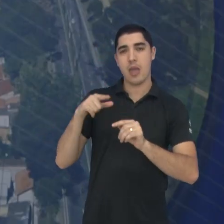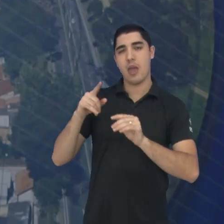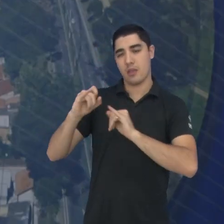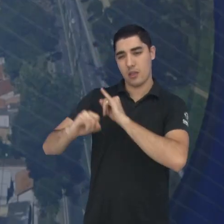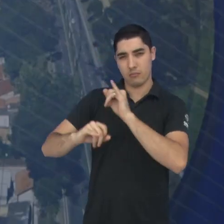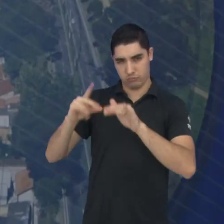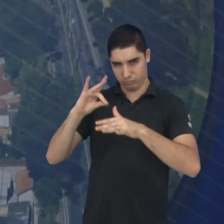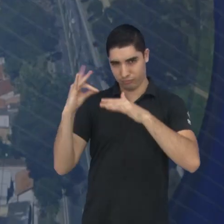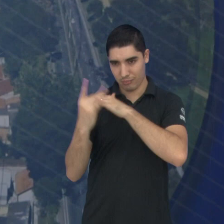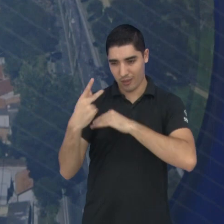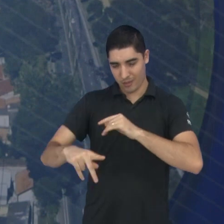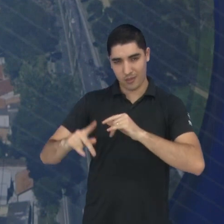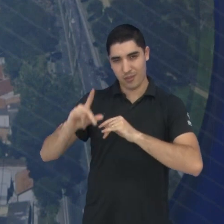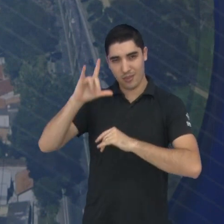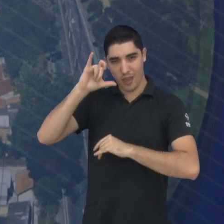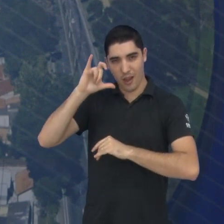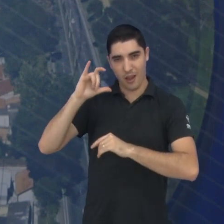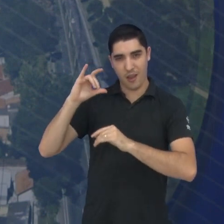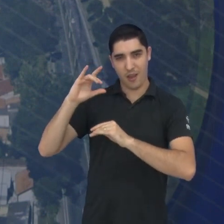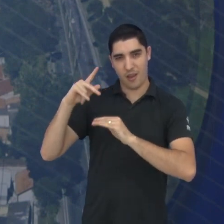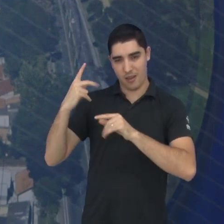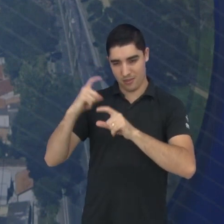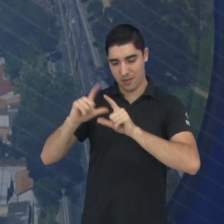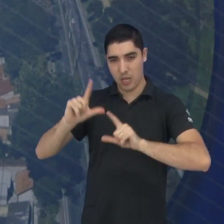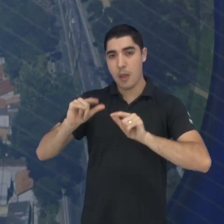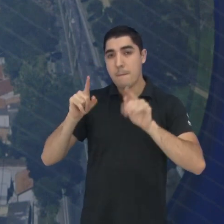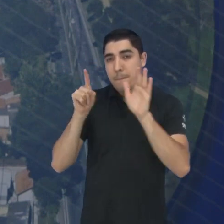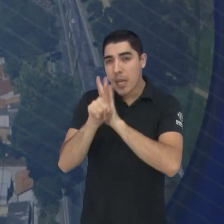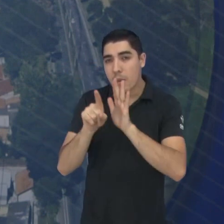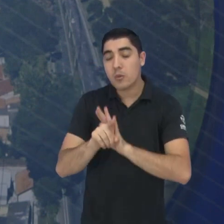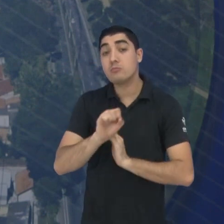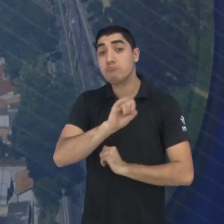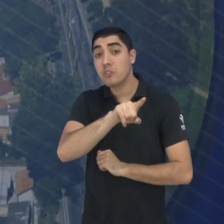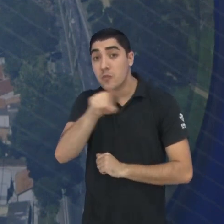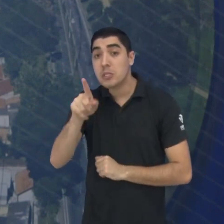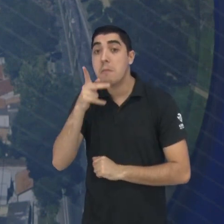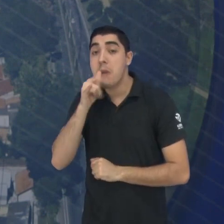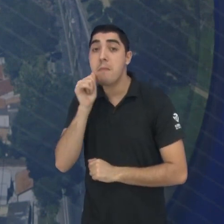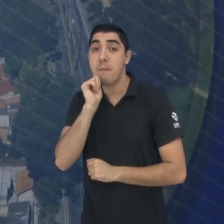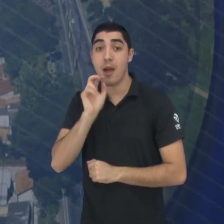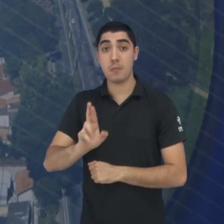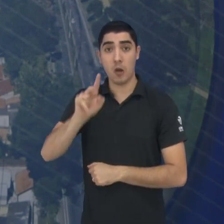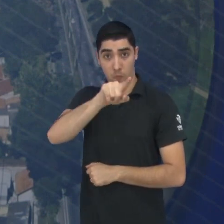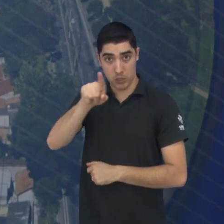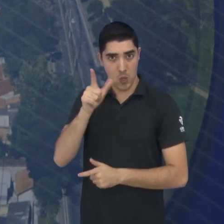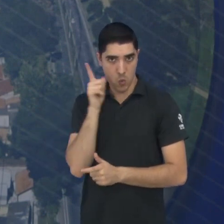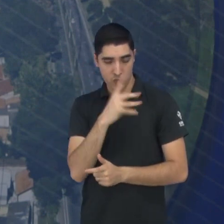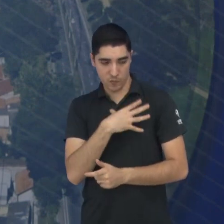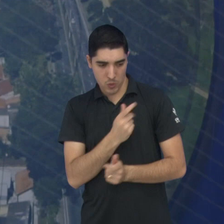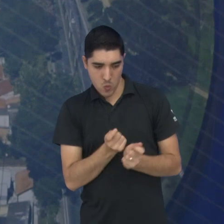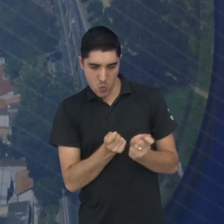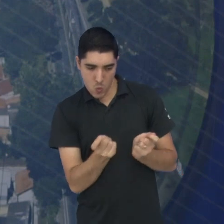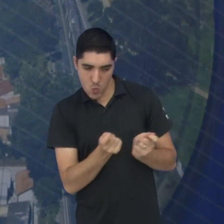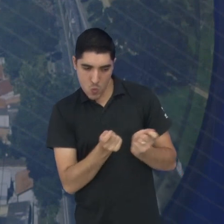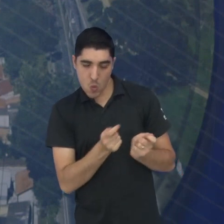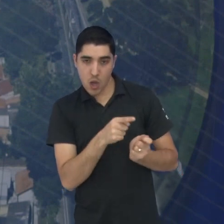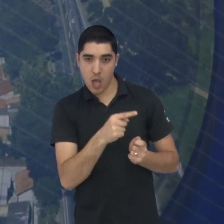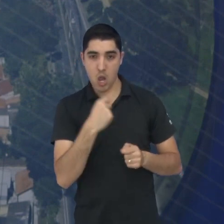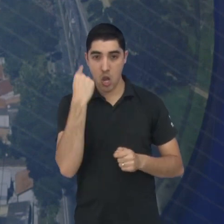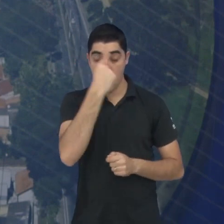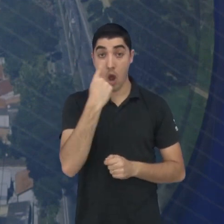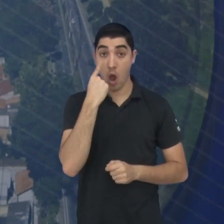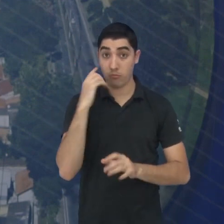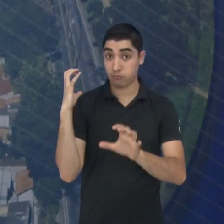da TV Câmara e a pergunta foi se você, pai e mãe responsável, costuma controlar o acesso do seu filho e filha. Olha só,